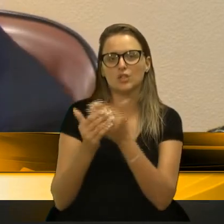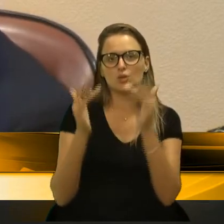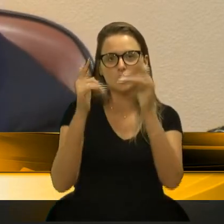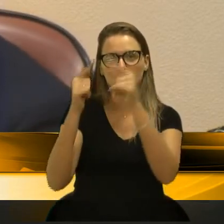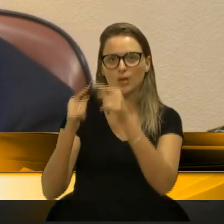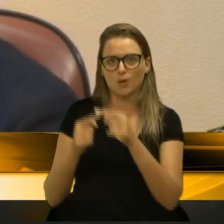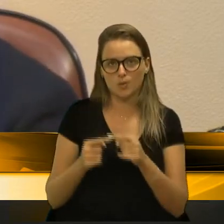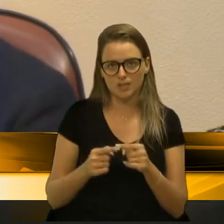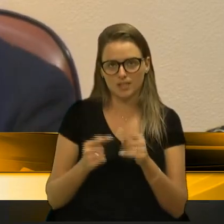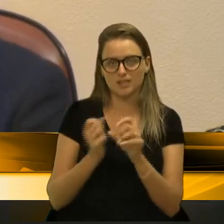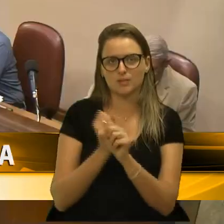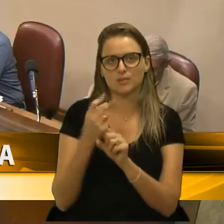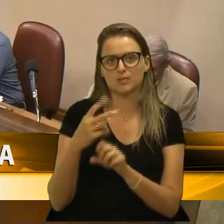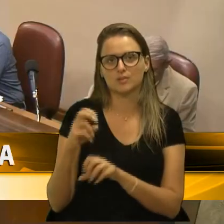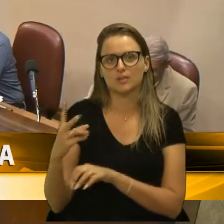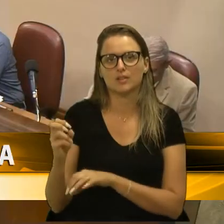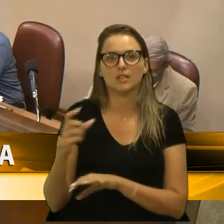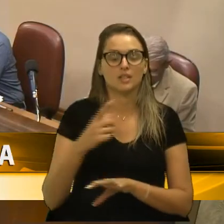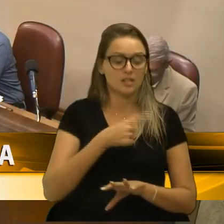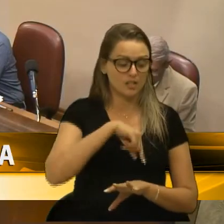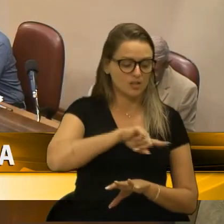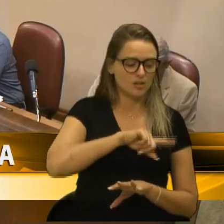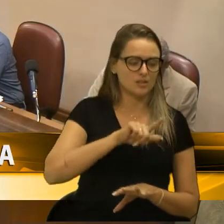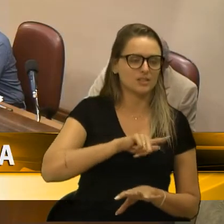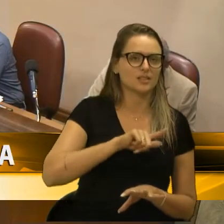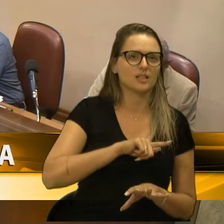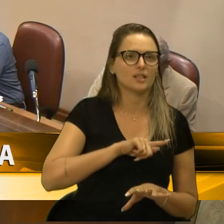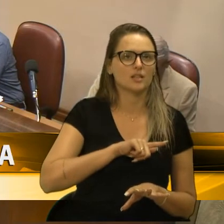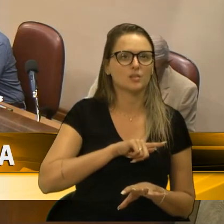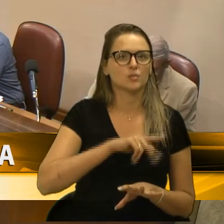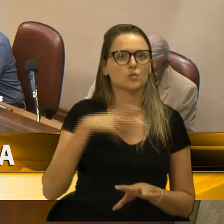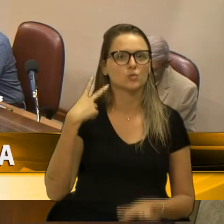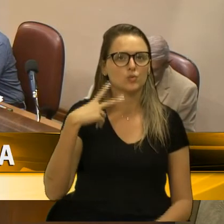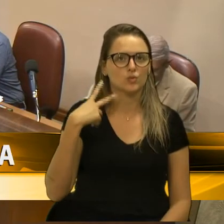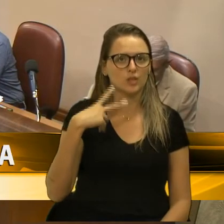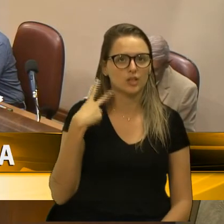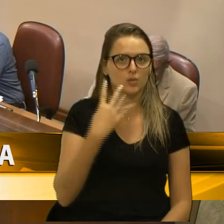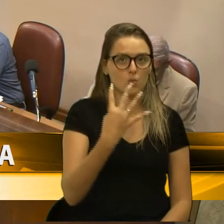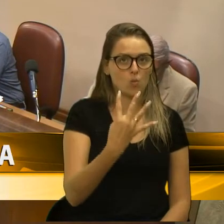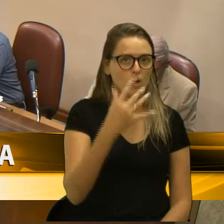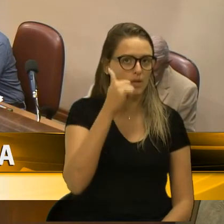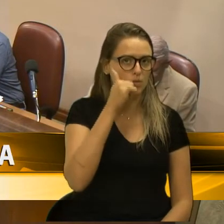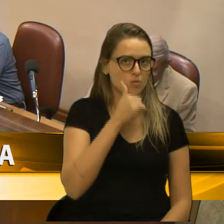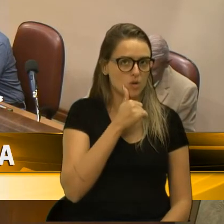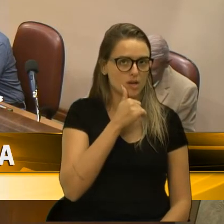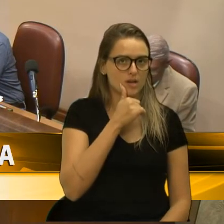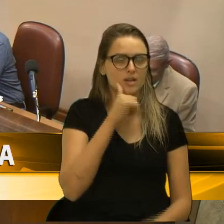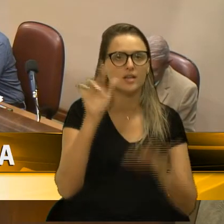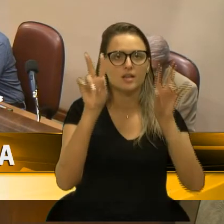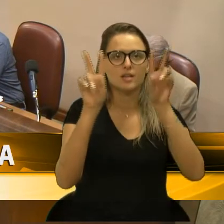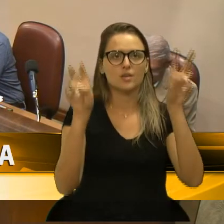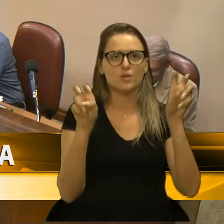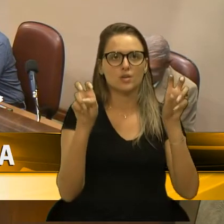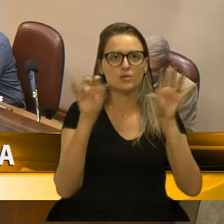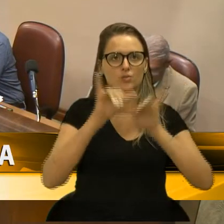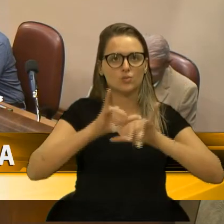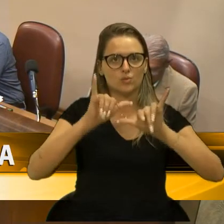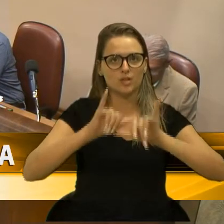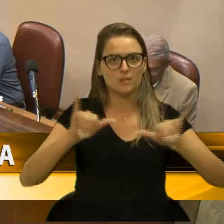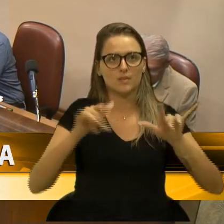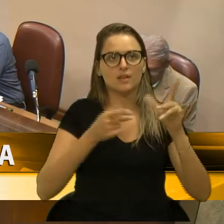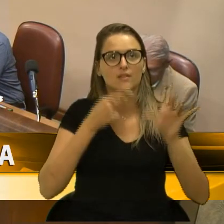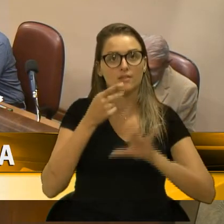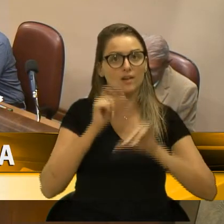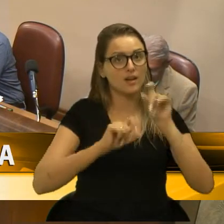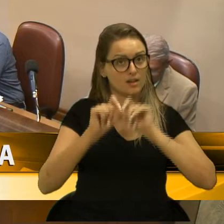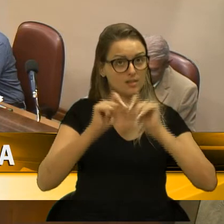Obrigado, vereador. Nós temos aqui as vereadoras, 4 vereadoras, e o tema da campanha da fraternidade também fala violência